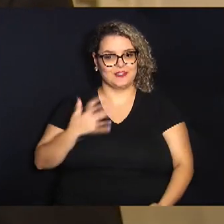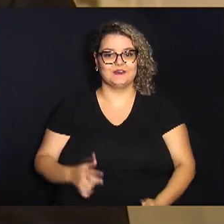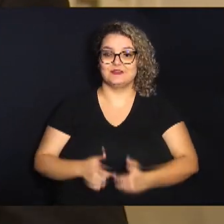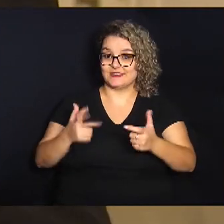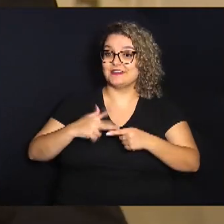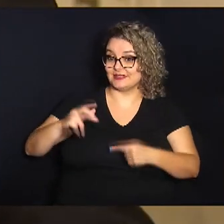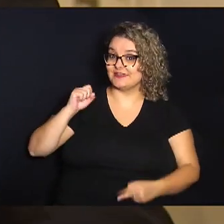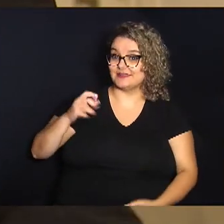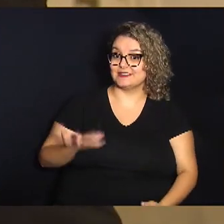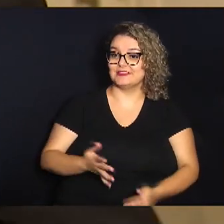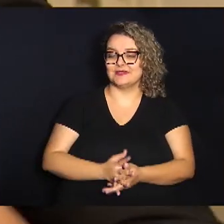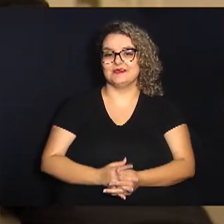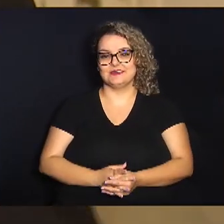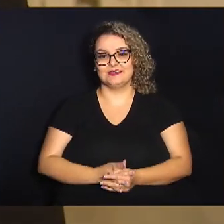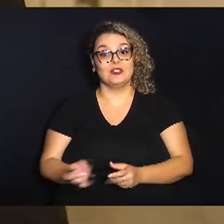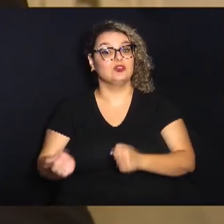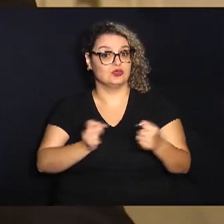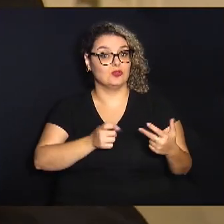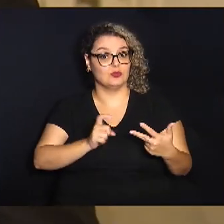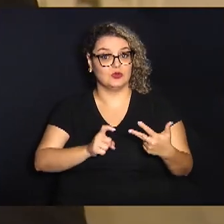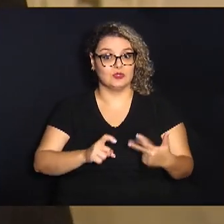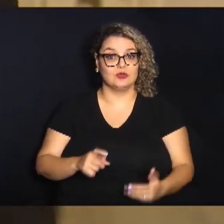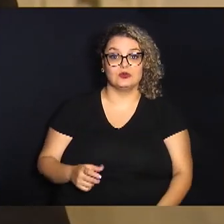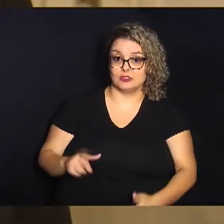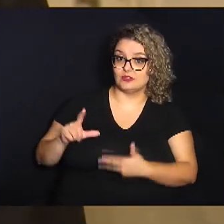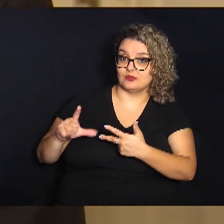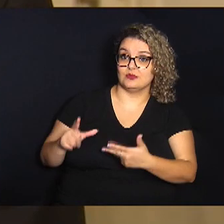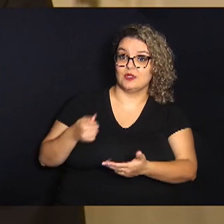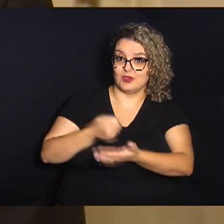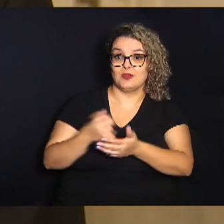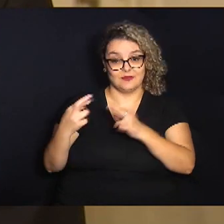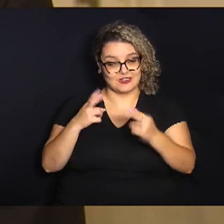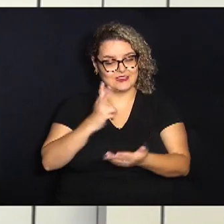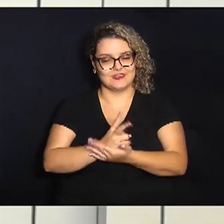conquista do Poder Executivo, do Legislativo, que nós cobramos fiscalizando sempre.